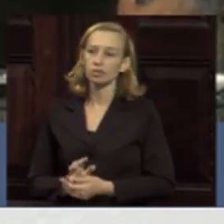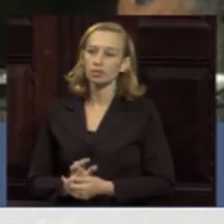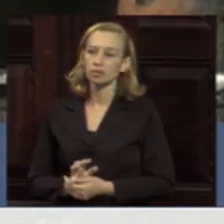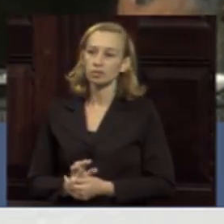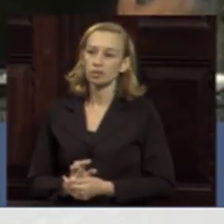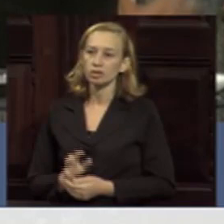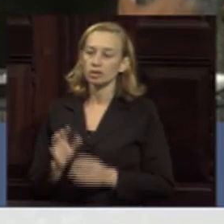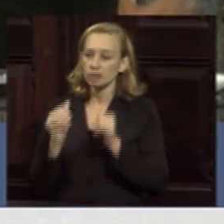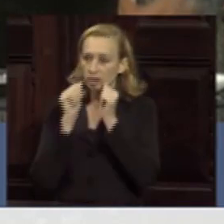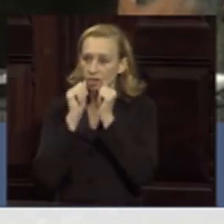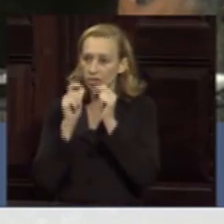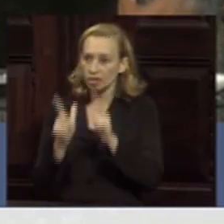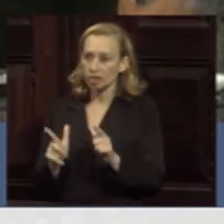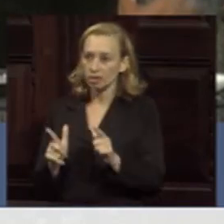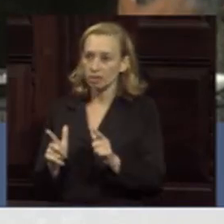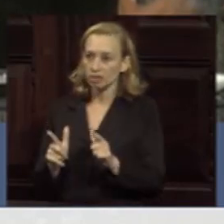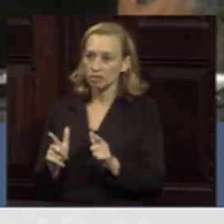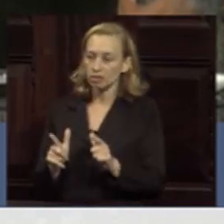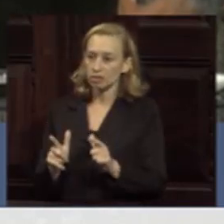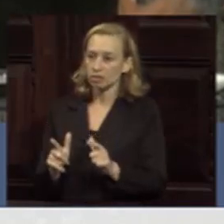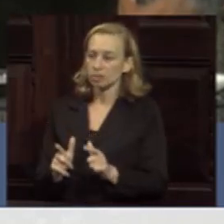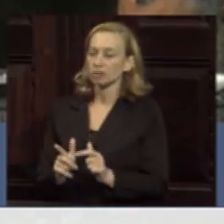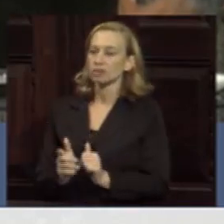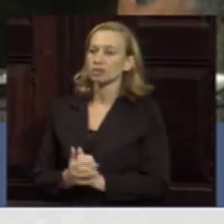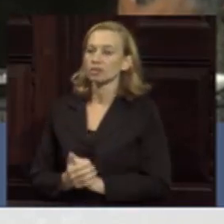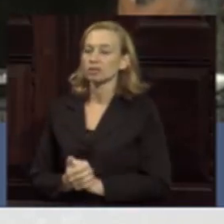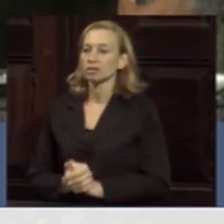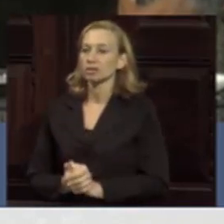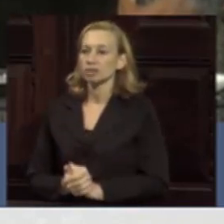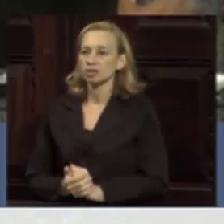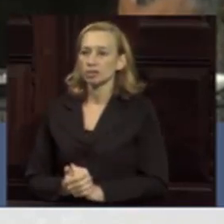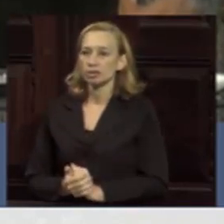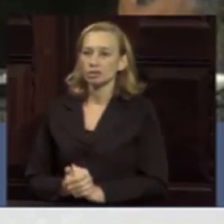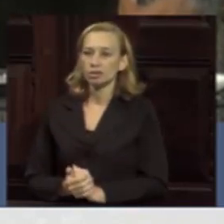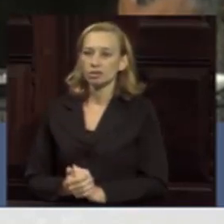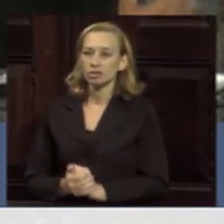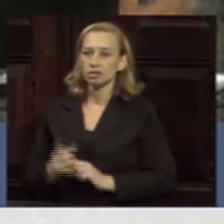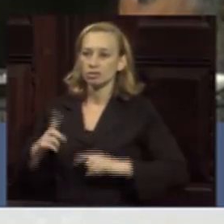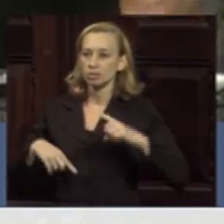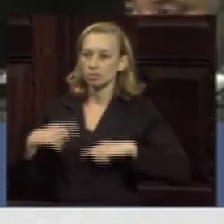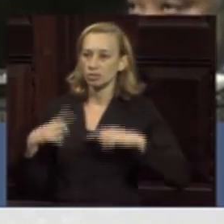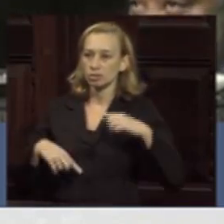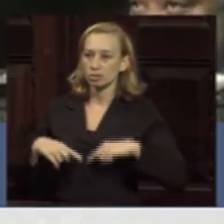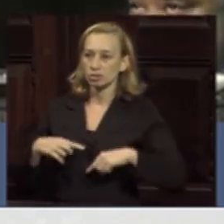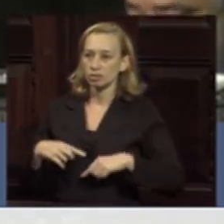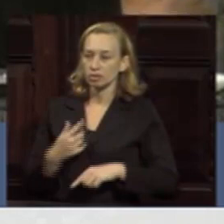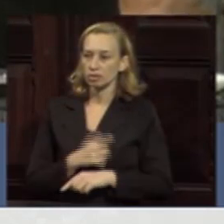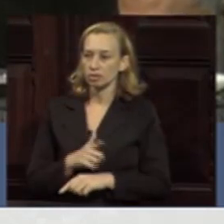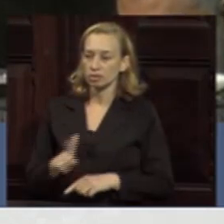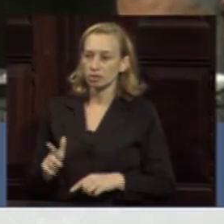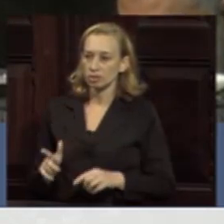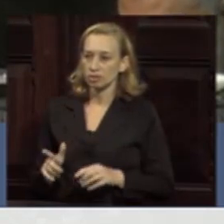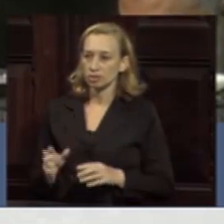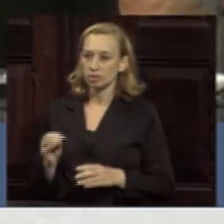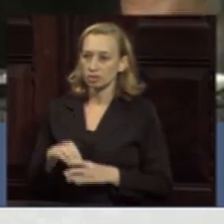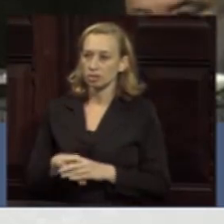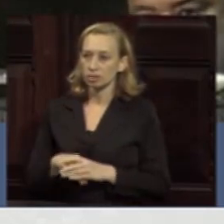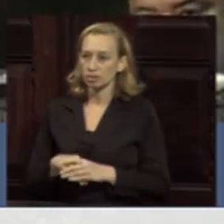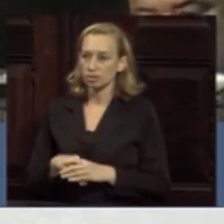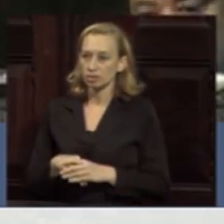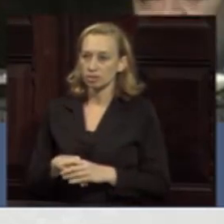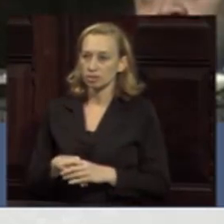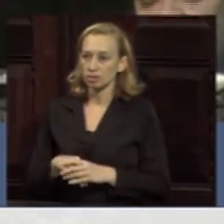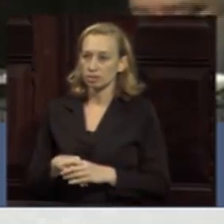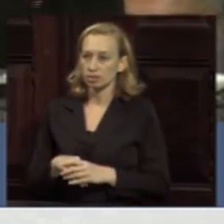TV Alerge e entrega de moções aos participantes do programa. Em discussão. Não havendo quem queira discutir, em